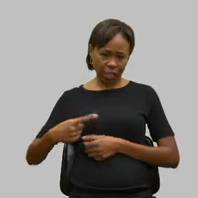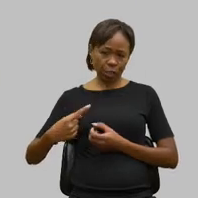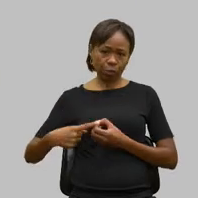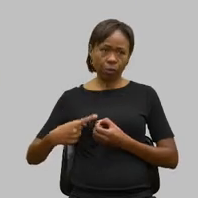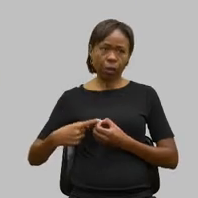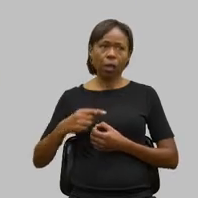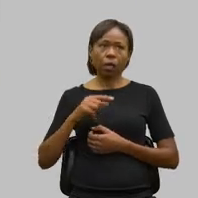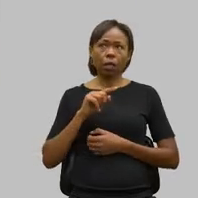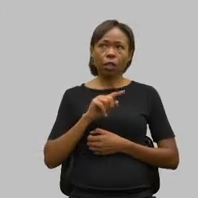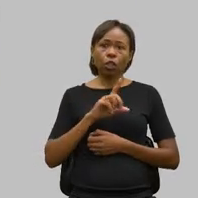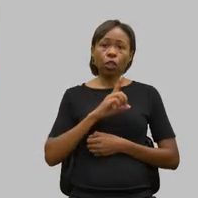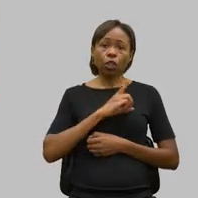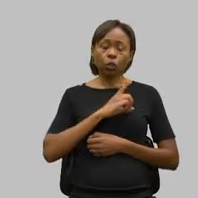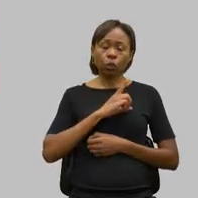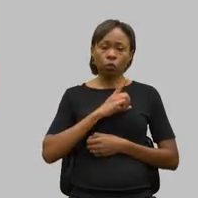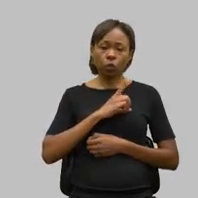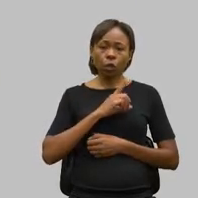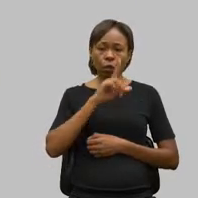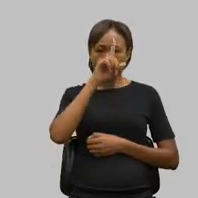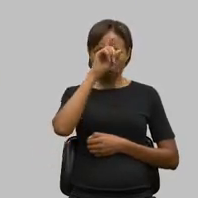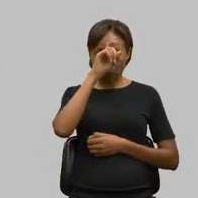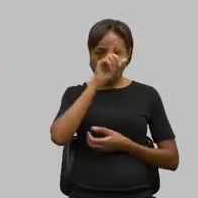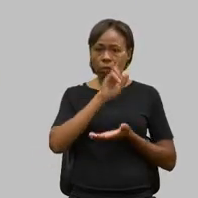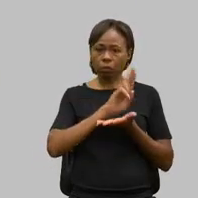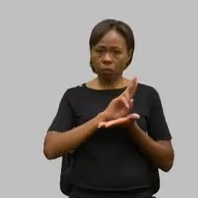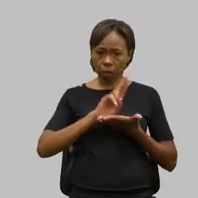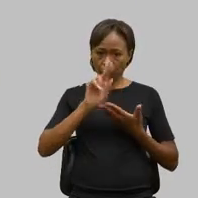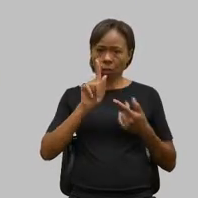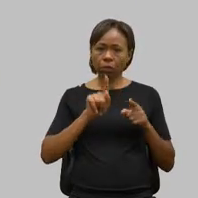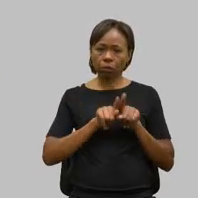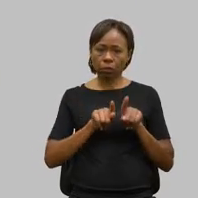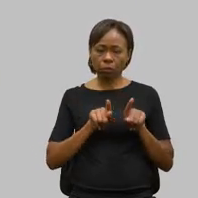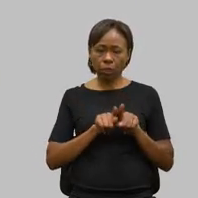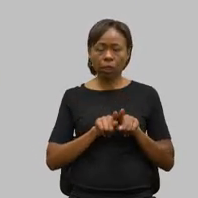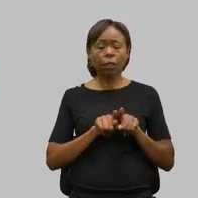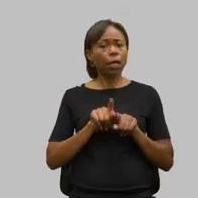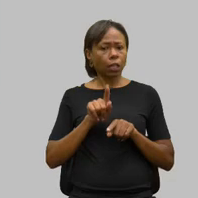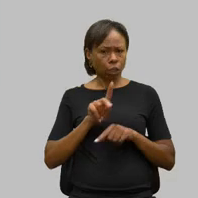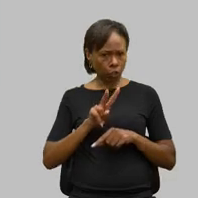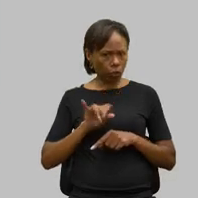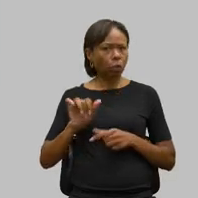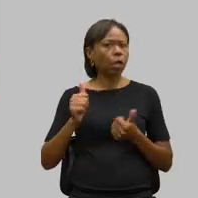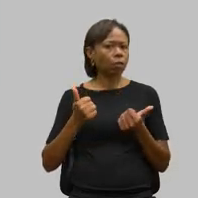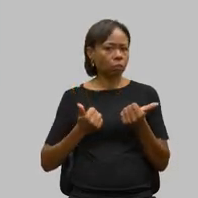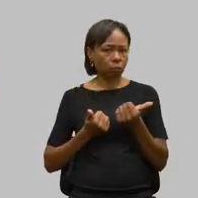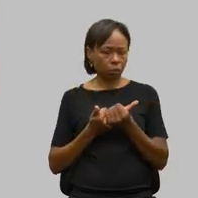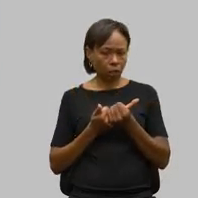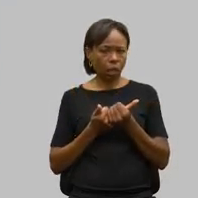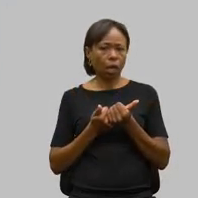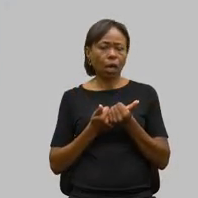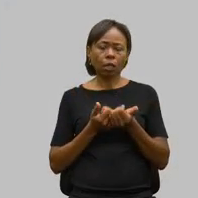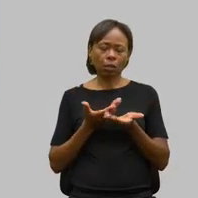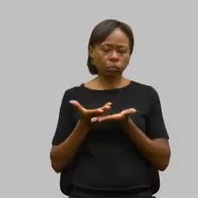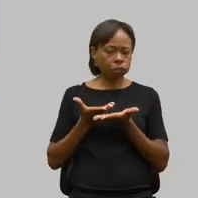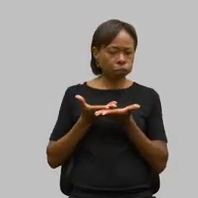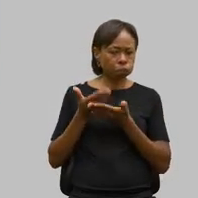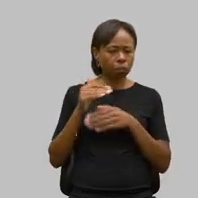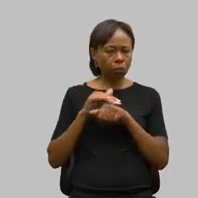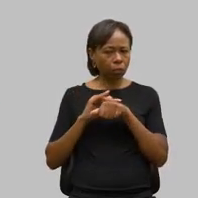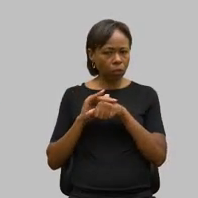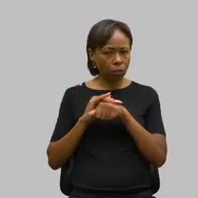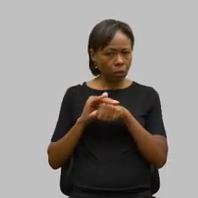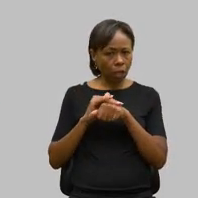Vinópolis, que vai ser o hospital universitário, e a gente vai apoiar, nós estamos em tratativas, para que a gente